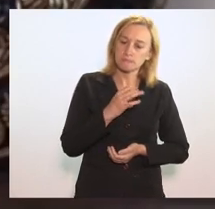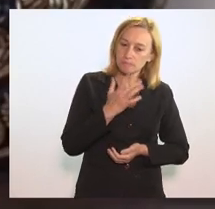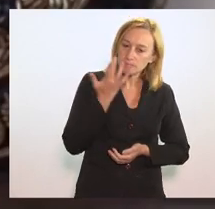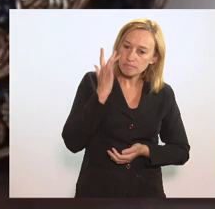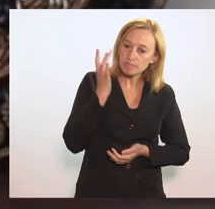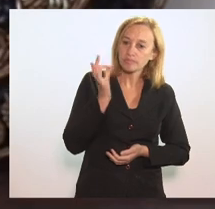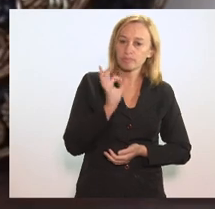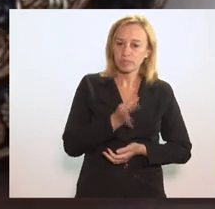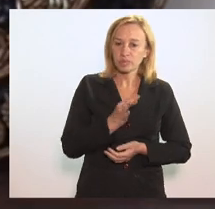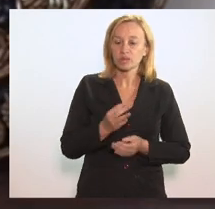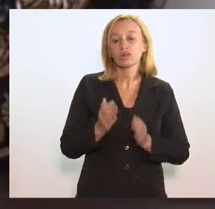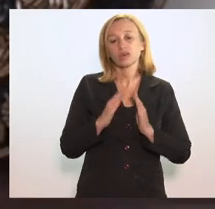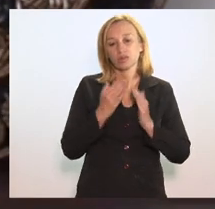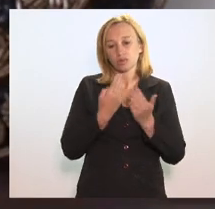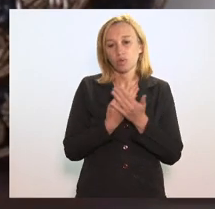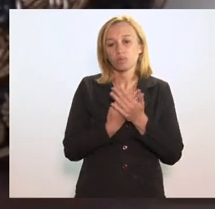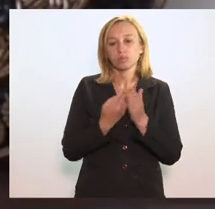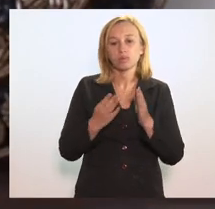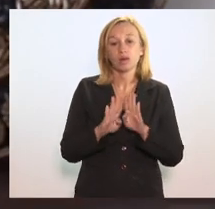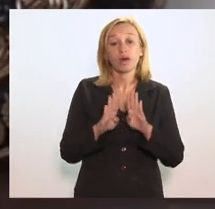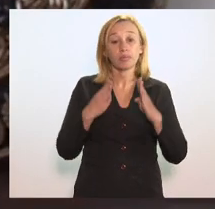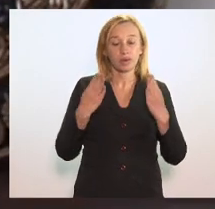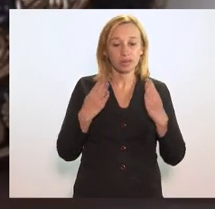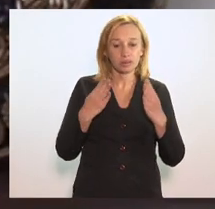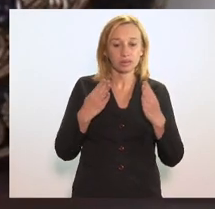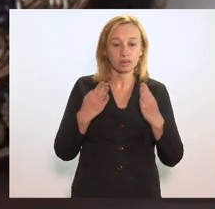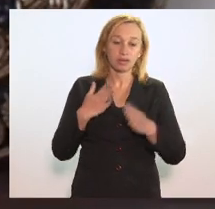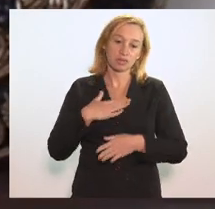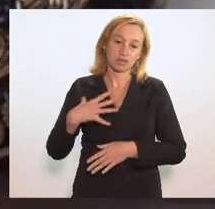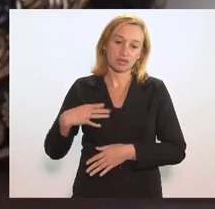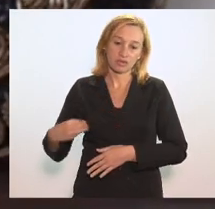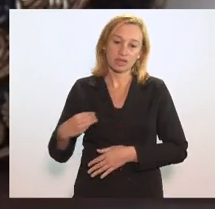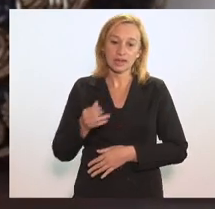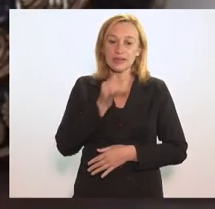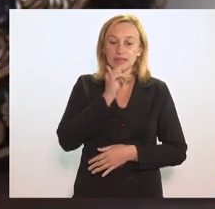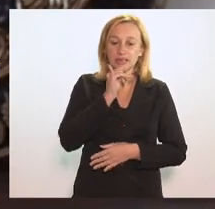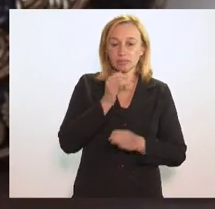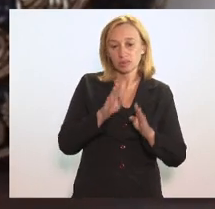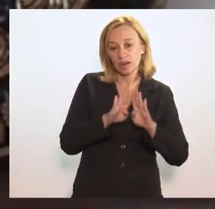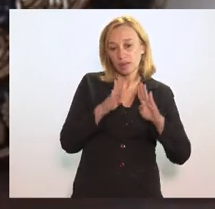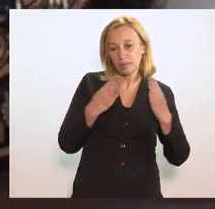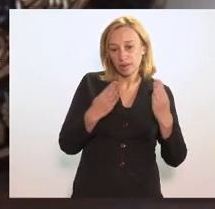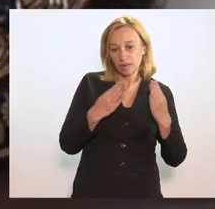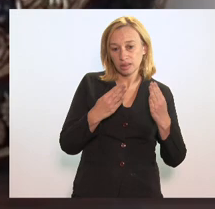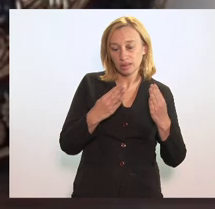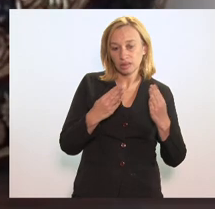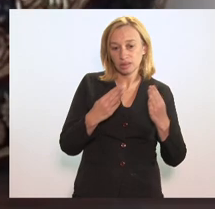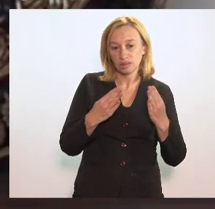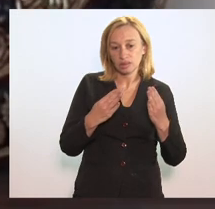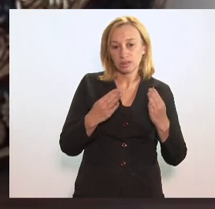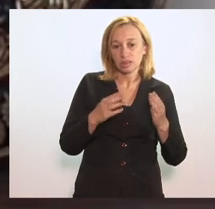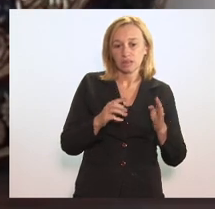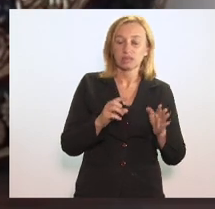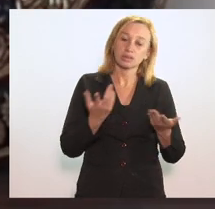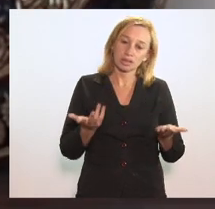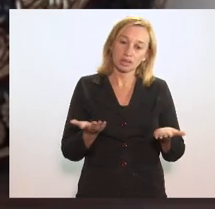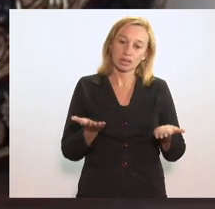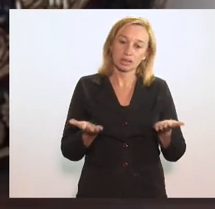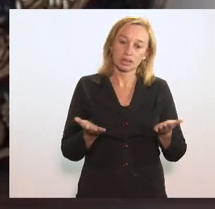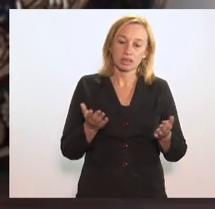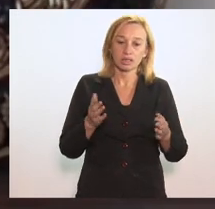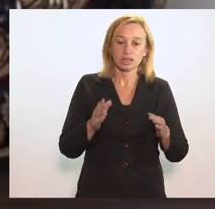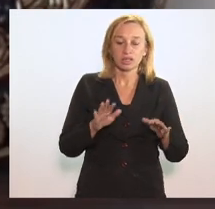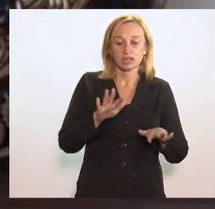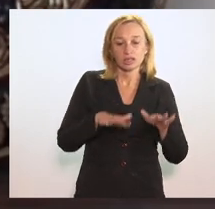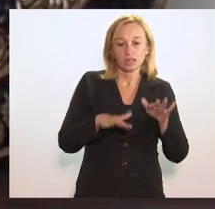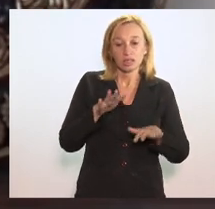das escolas estarem abertas. As escolas das minhas filhas, por exemplo, estão abertas, elas estão intercalando, e só eu sei a alegria que eu